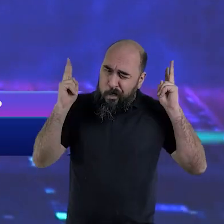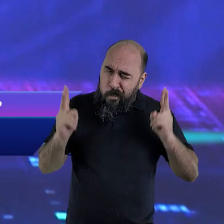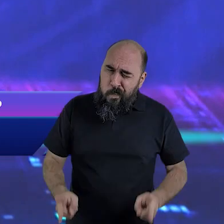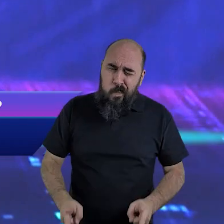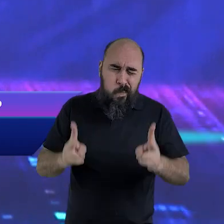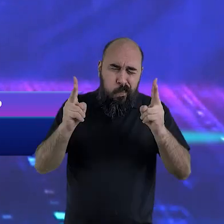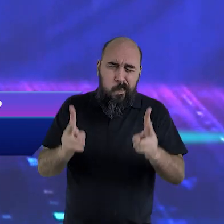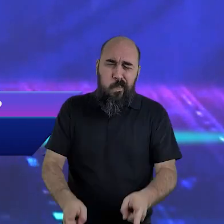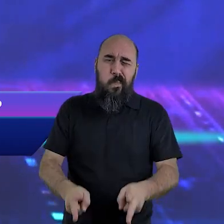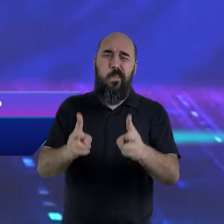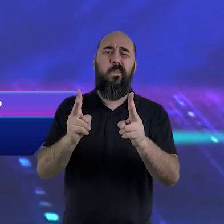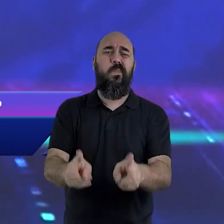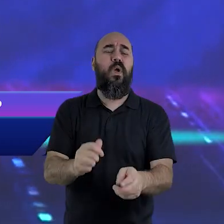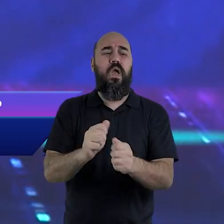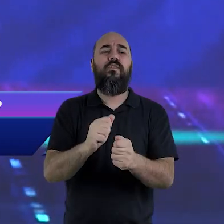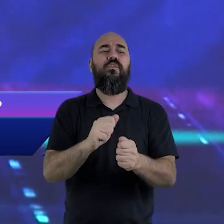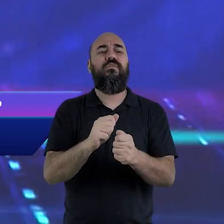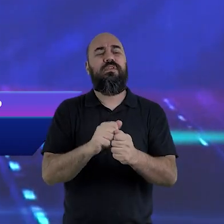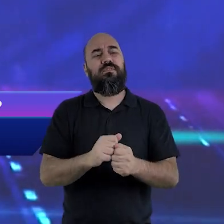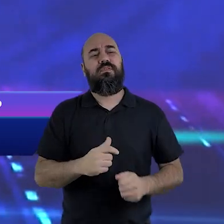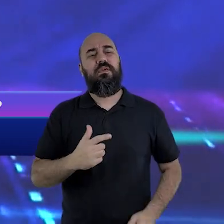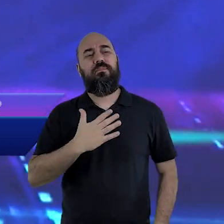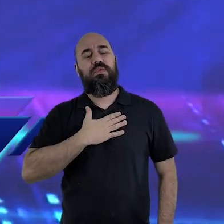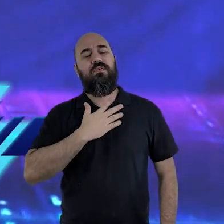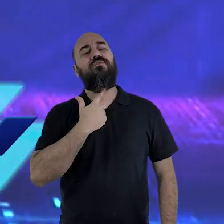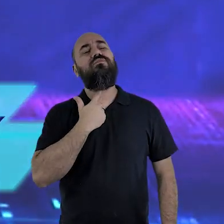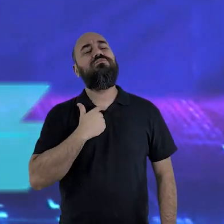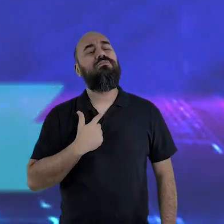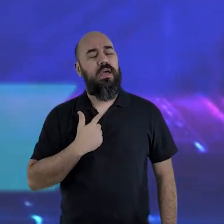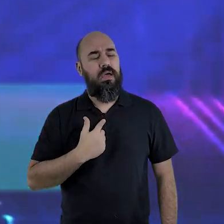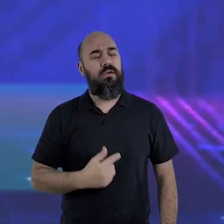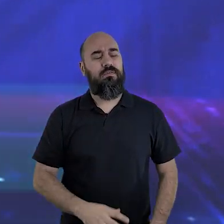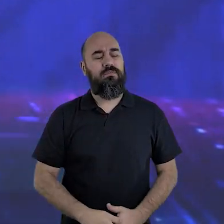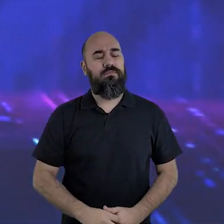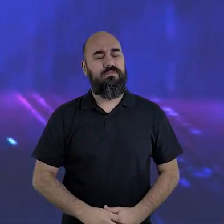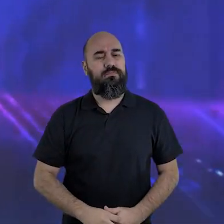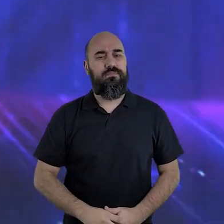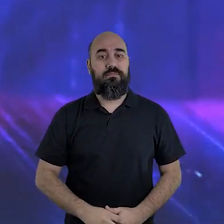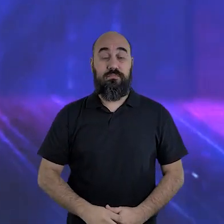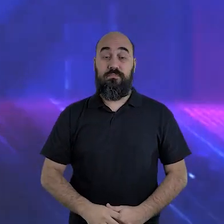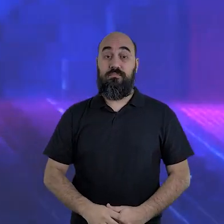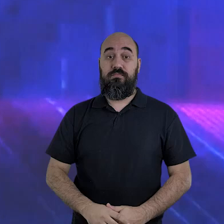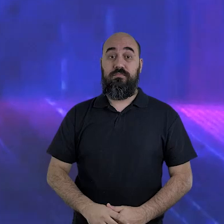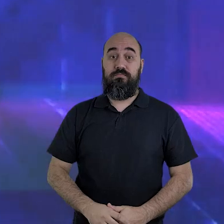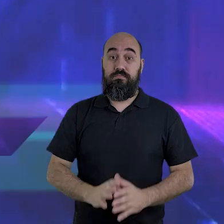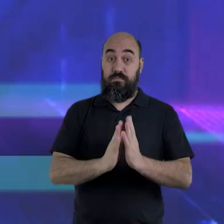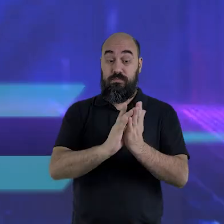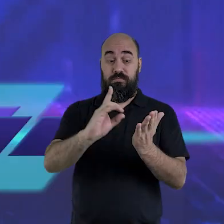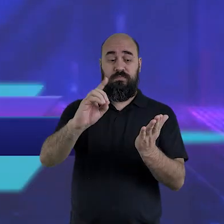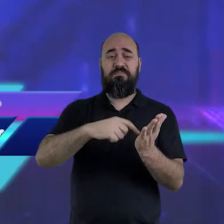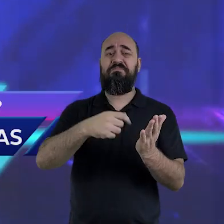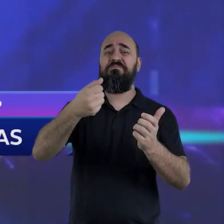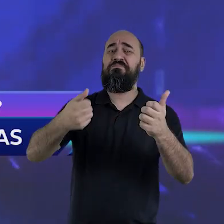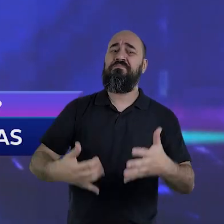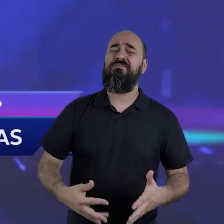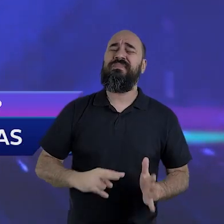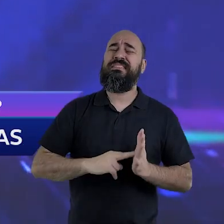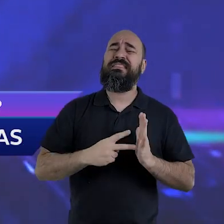pé, farei toda a minha vontade. O que a Bíblia está nos dizendo